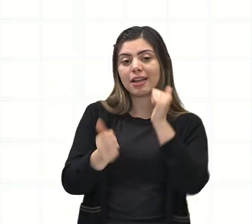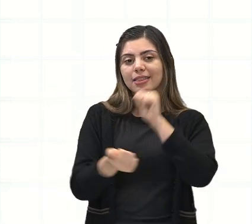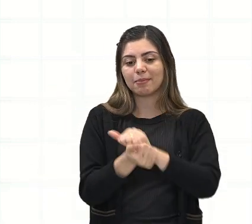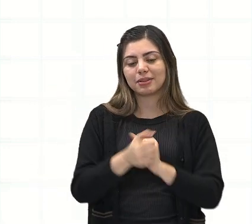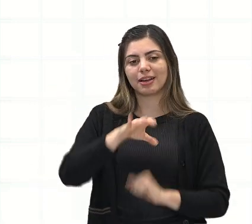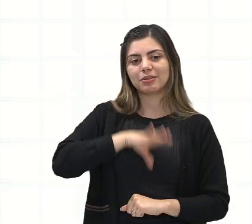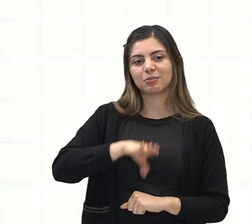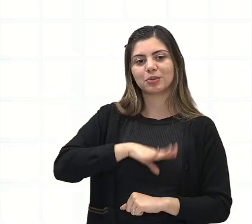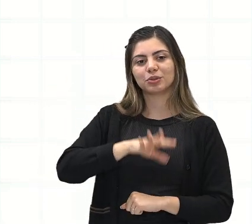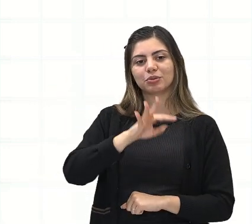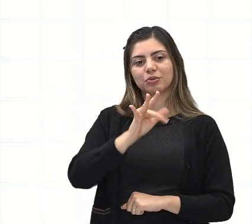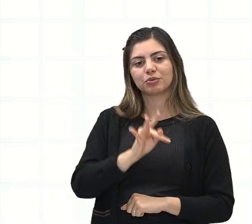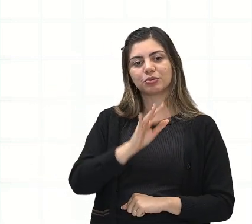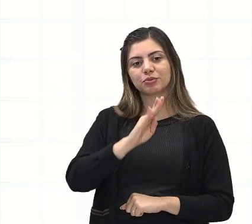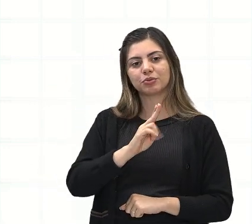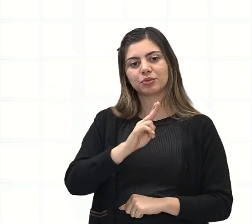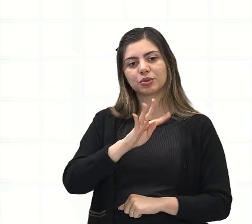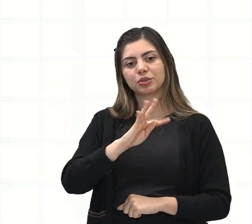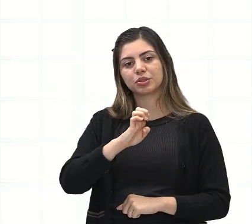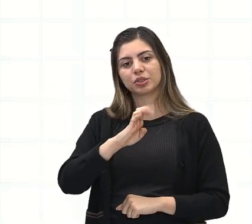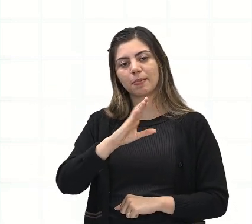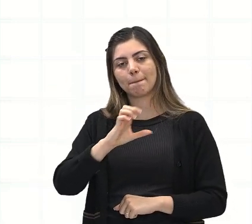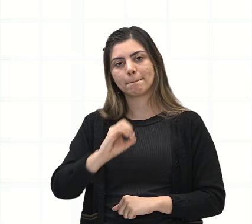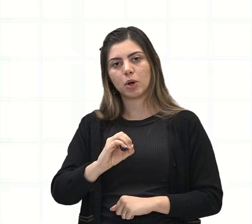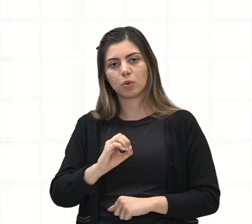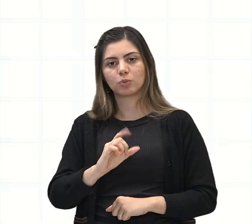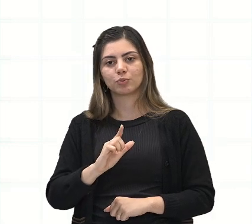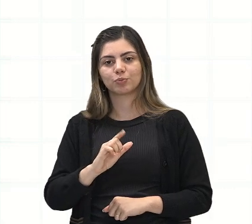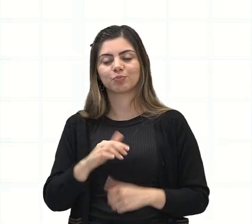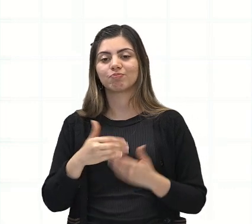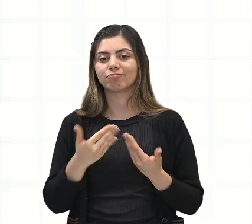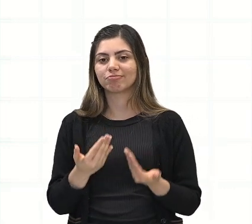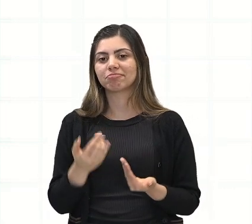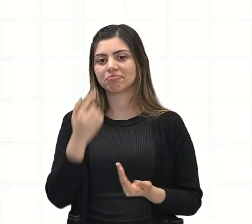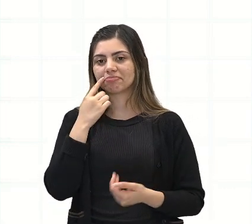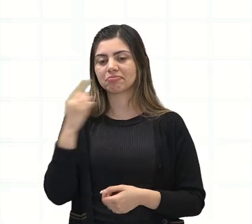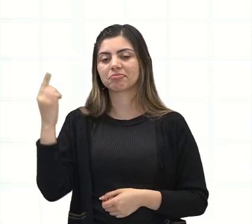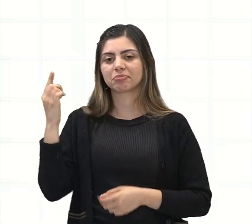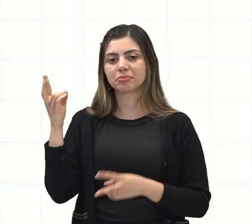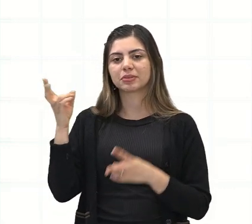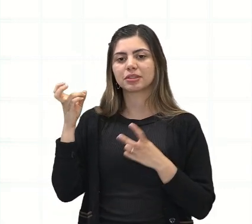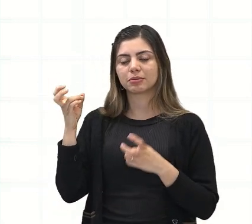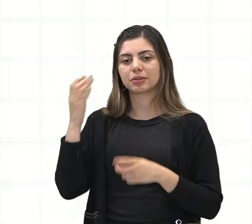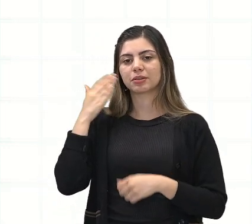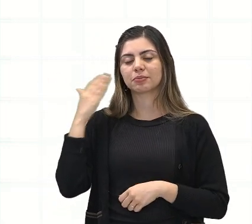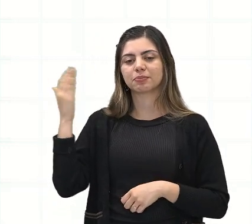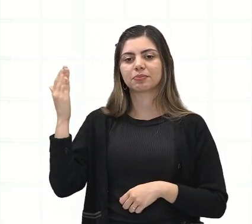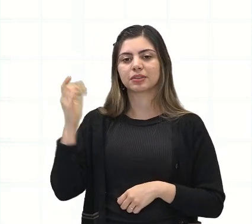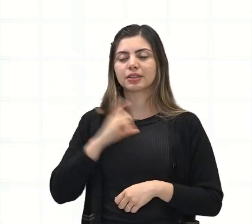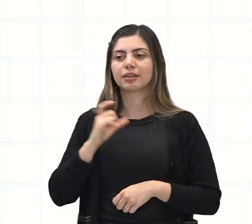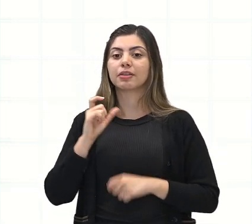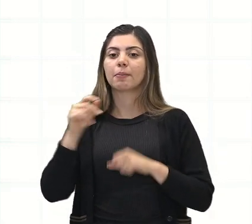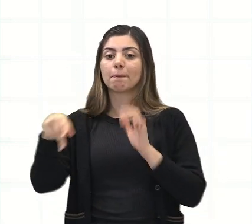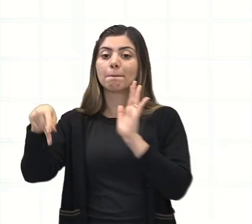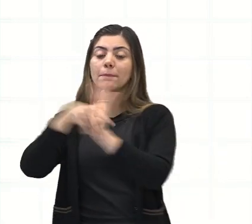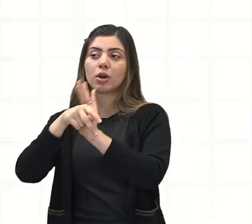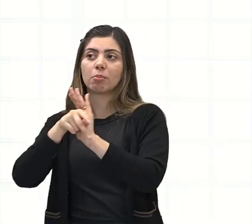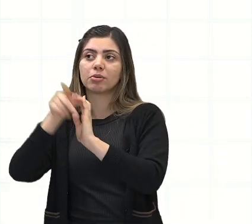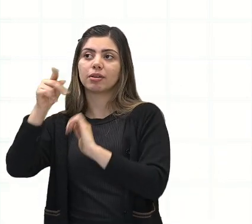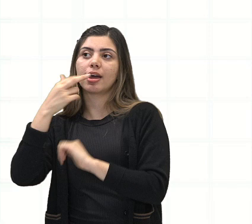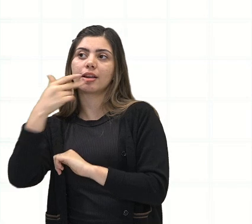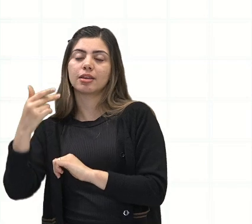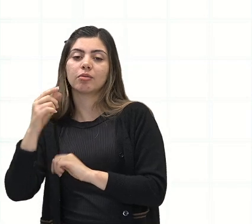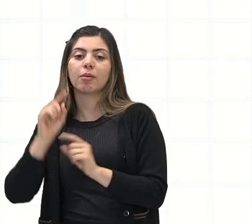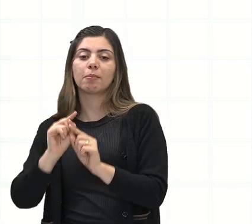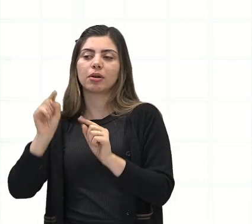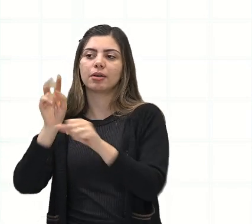em português. Então imagina as pessoas falando o tempo todo, ninguém falando com o sotaque futebol, falando futebol, futebol, futebol, até que ela